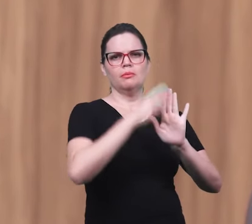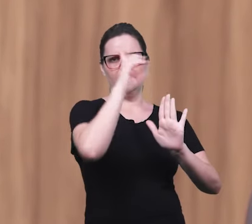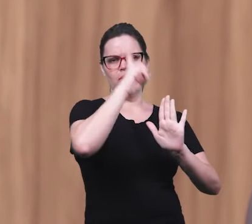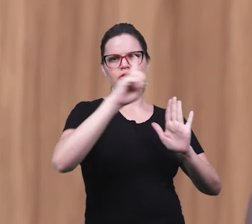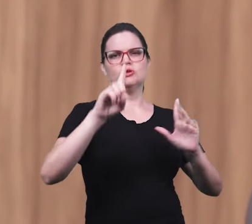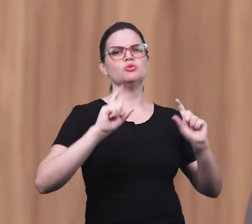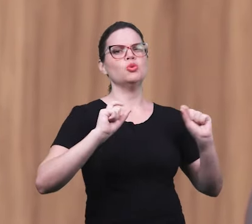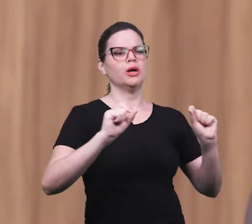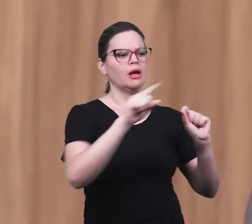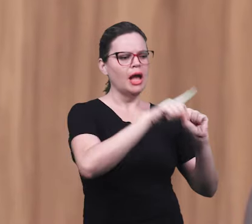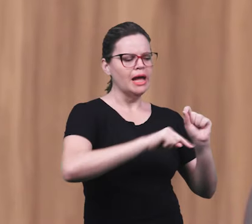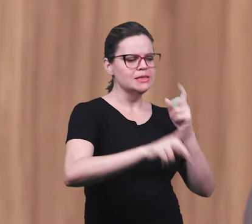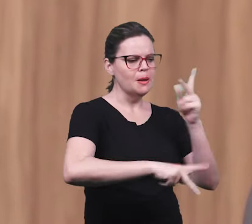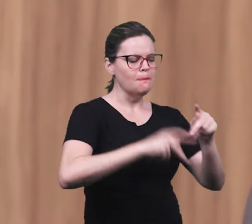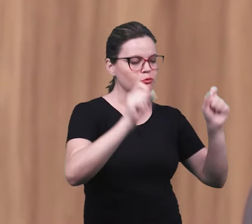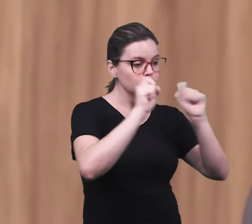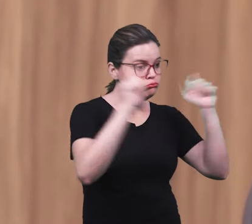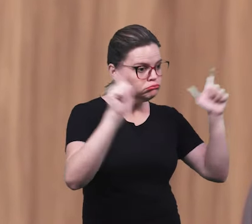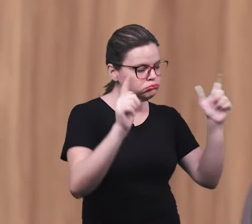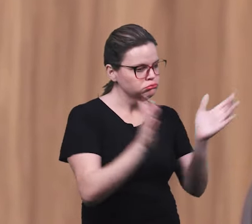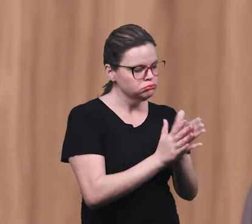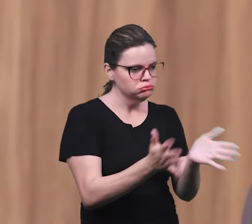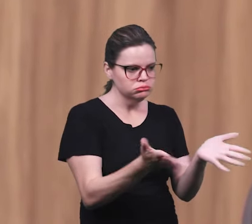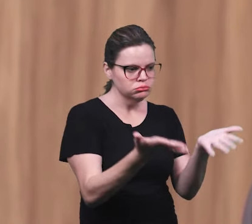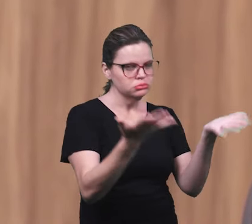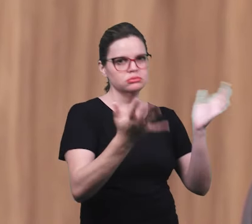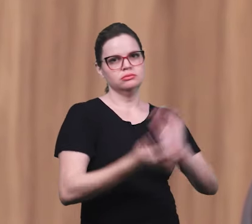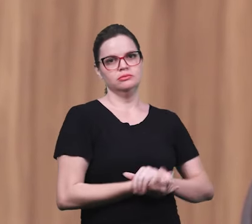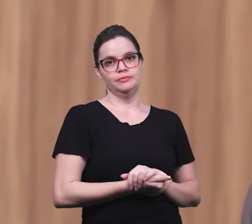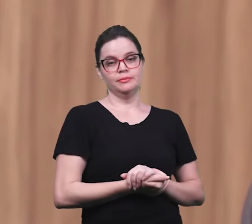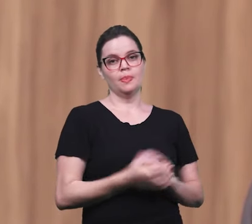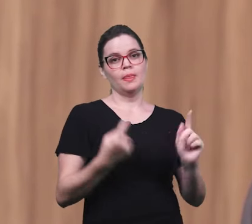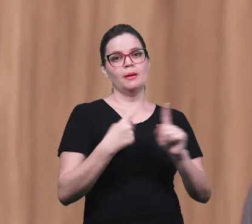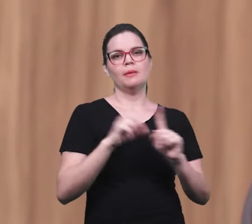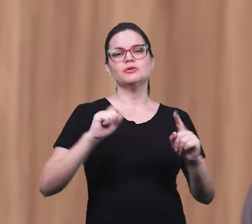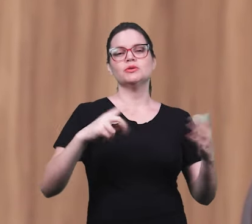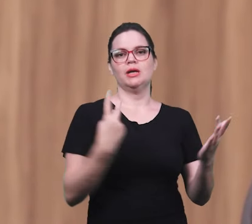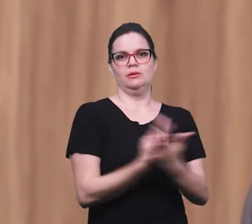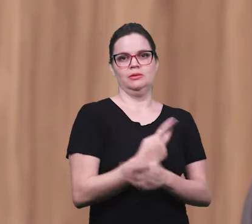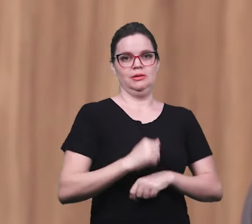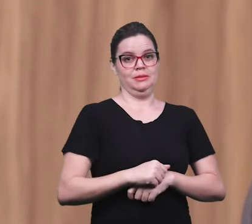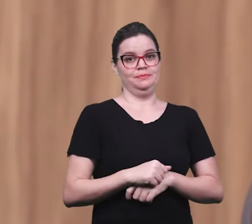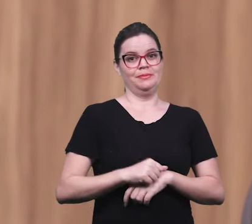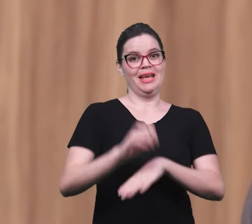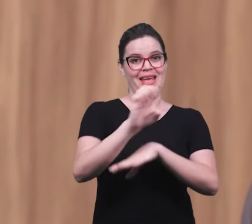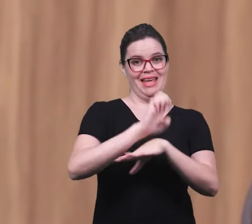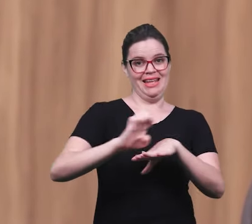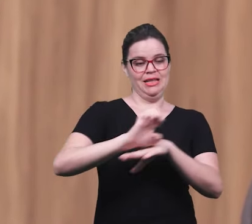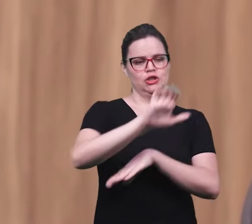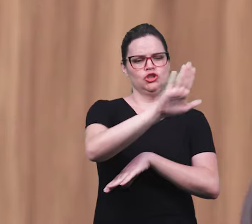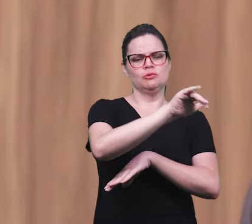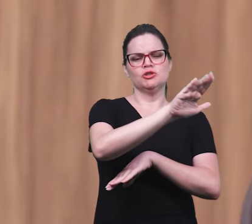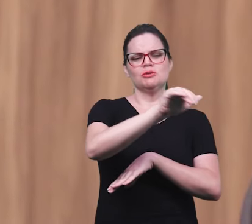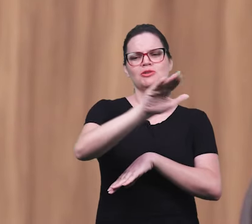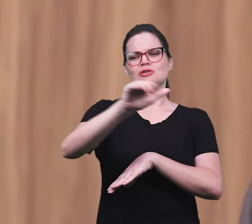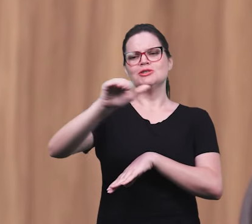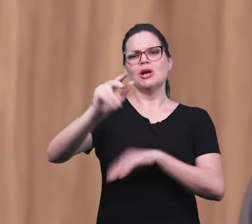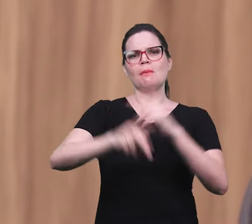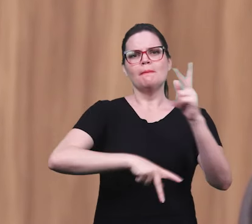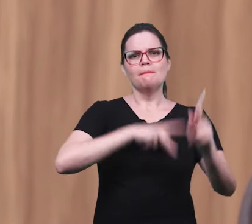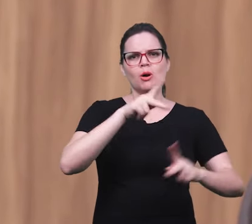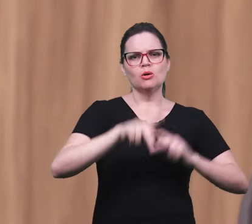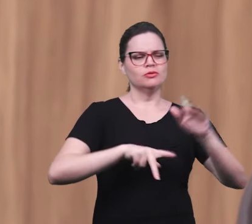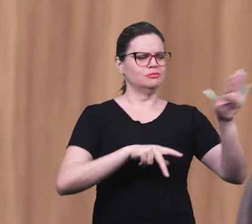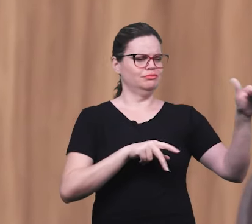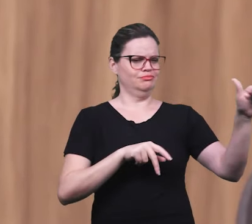aquele povo. Aí o que acontece? Nesse encontro, Elias ele manda chamar todo o povo, que